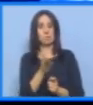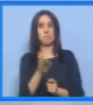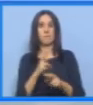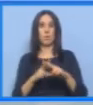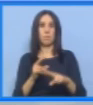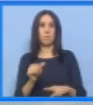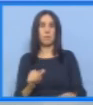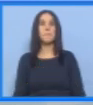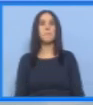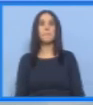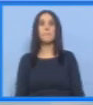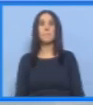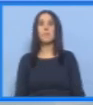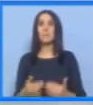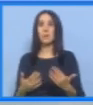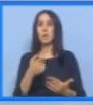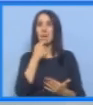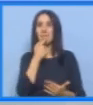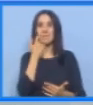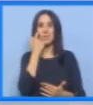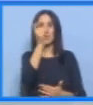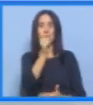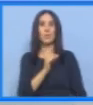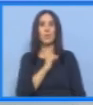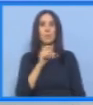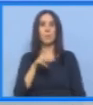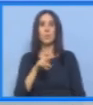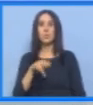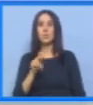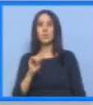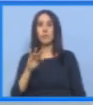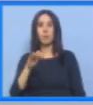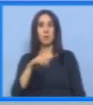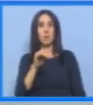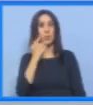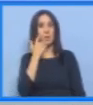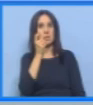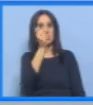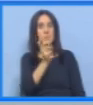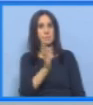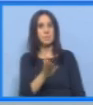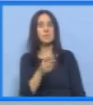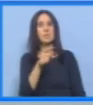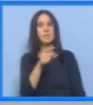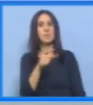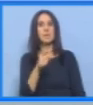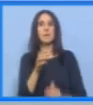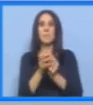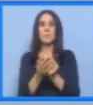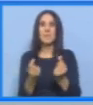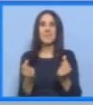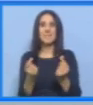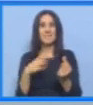Roma. Agora é preciso que as pessoas conheçam o Conde Manuel Nunes Formigão e o coloquem nas suas preces e nas